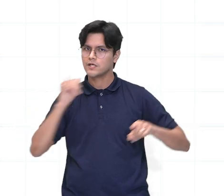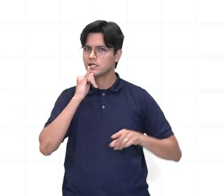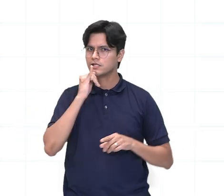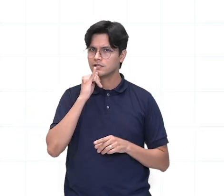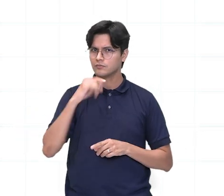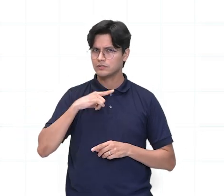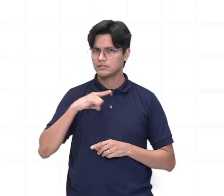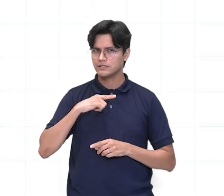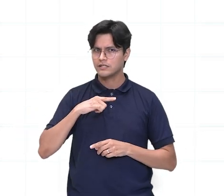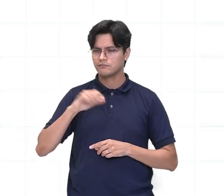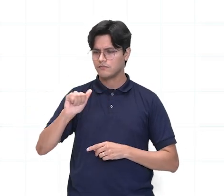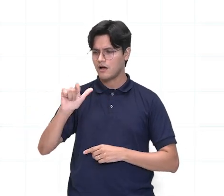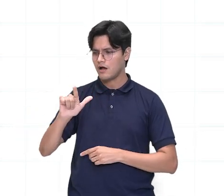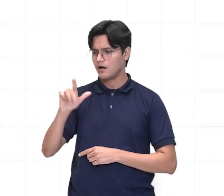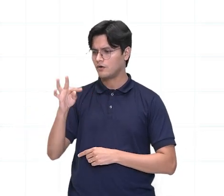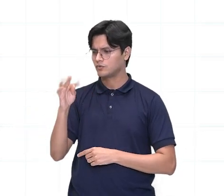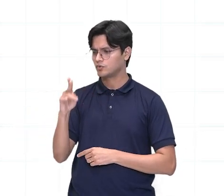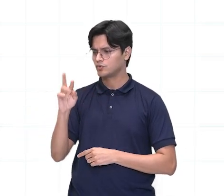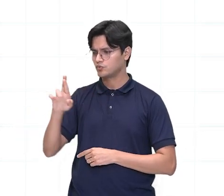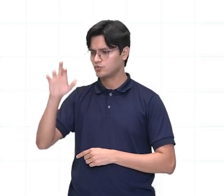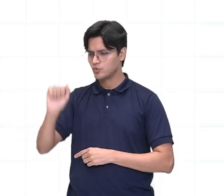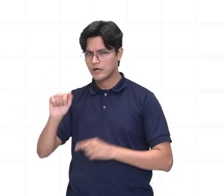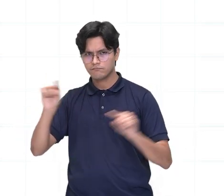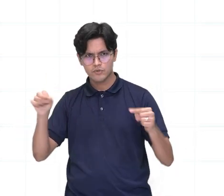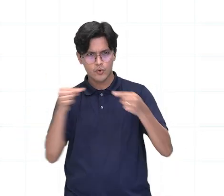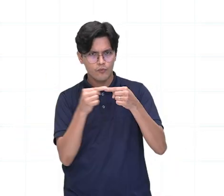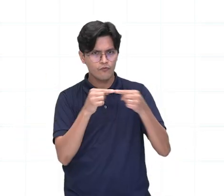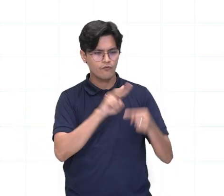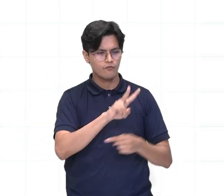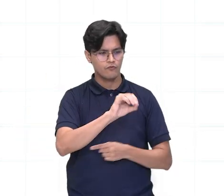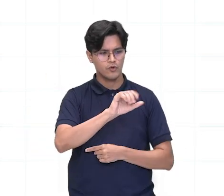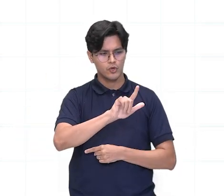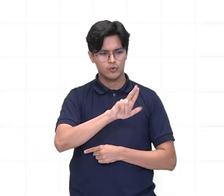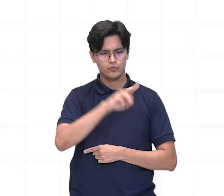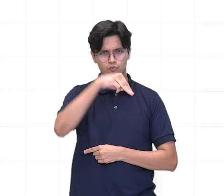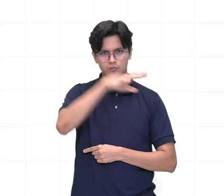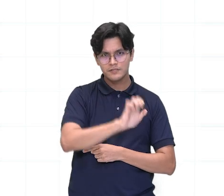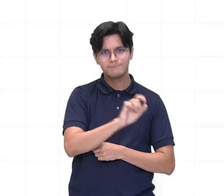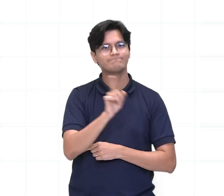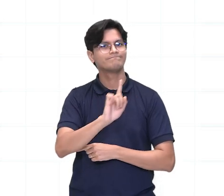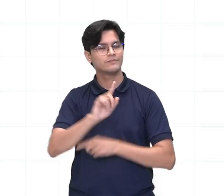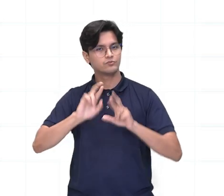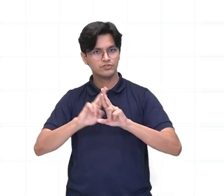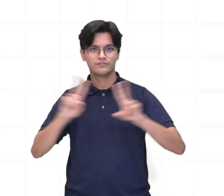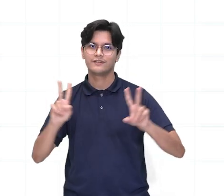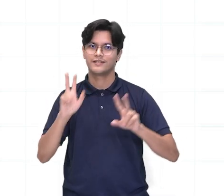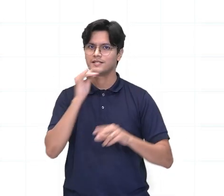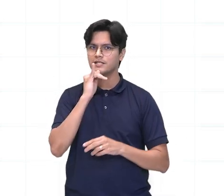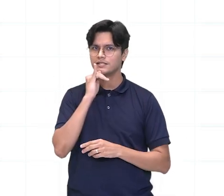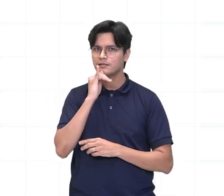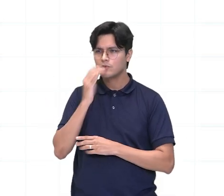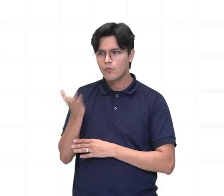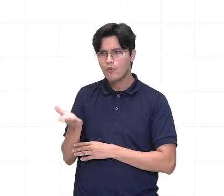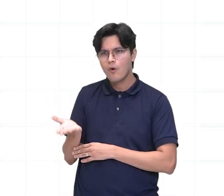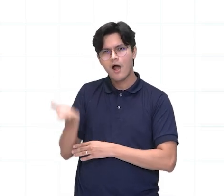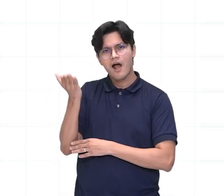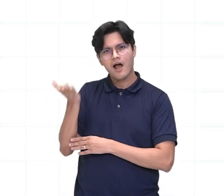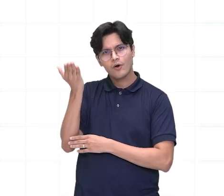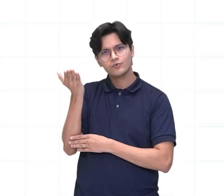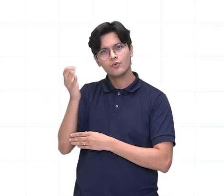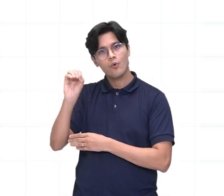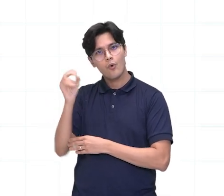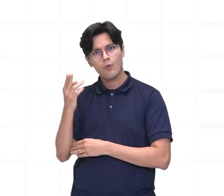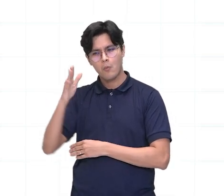volume. Lembre-se que quando falamos de alto e baixo, não estamos nos referindo a um volume, e